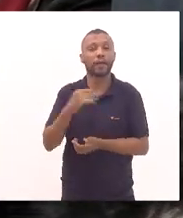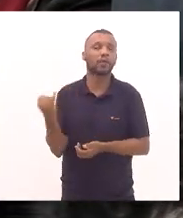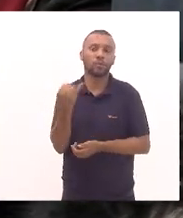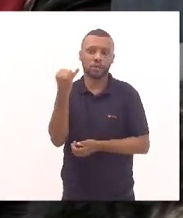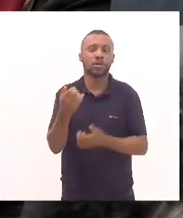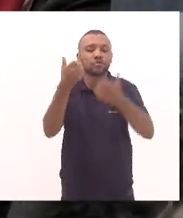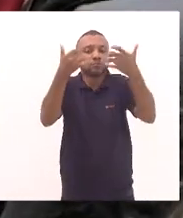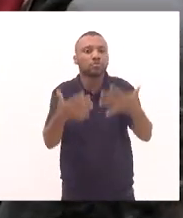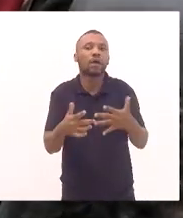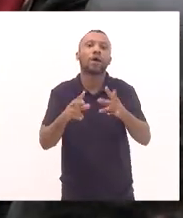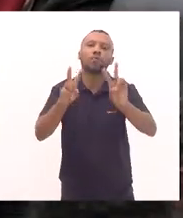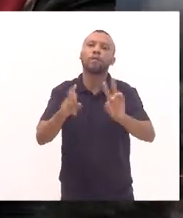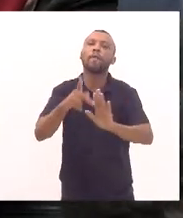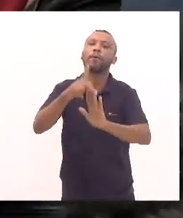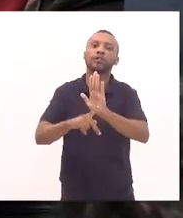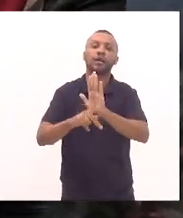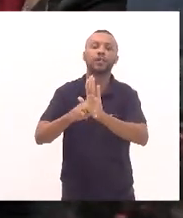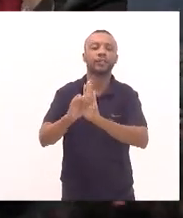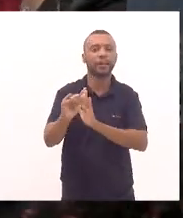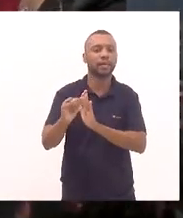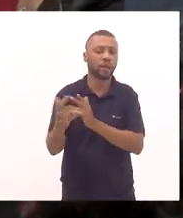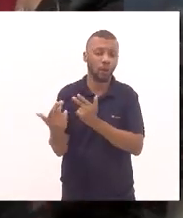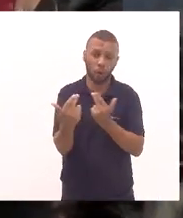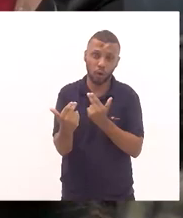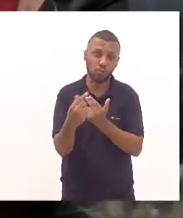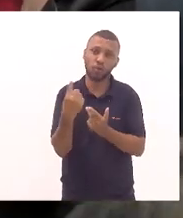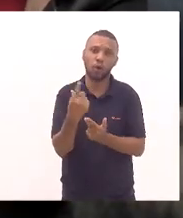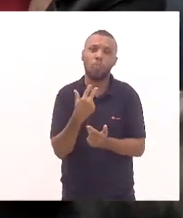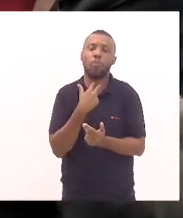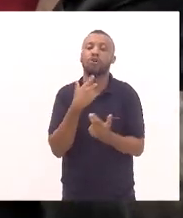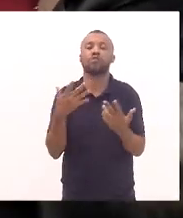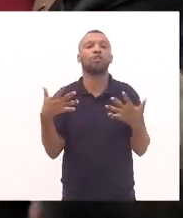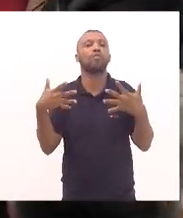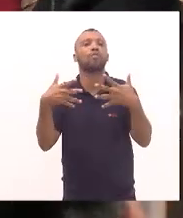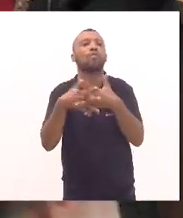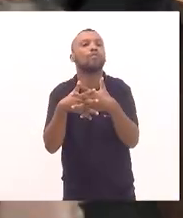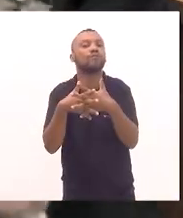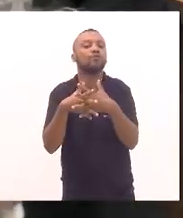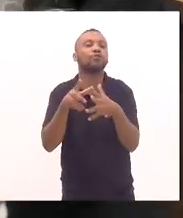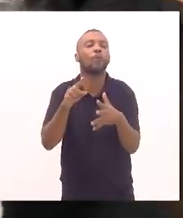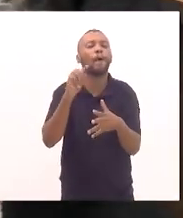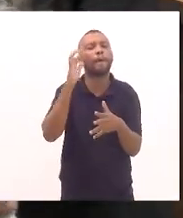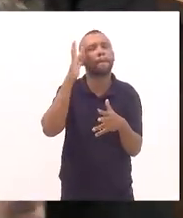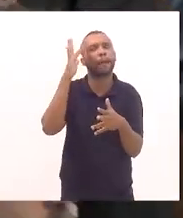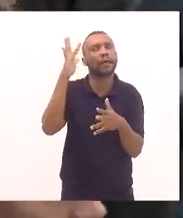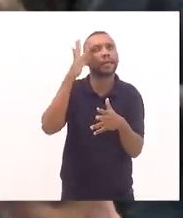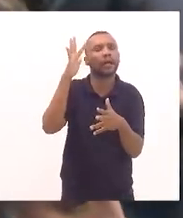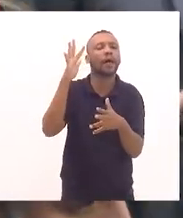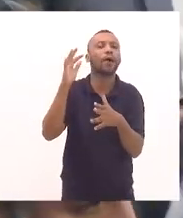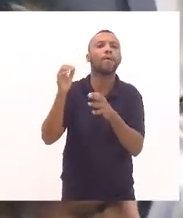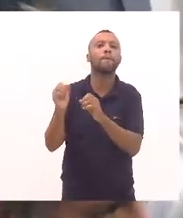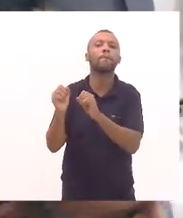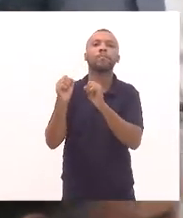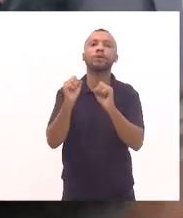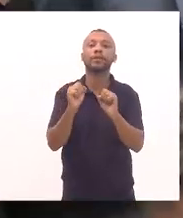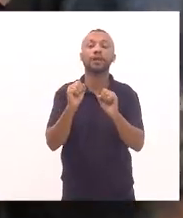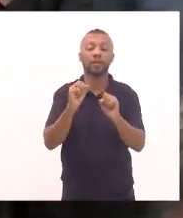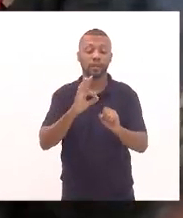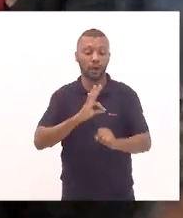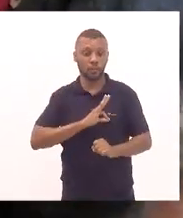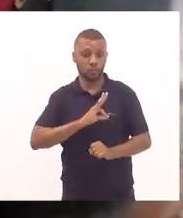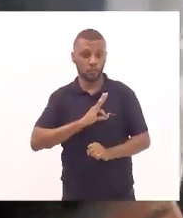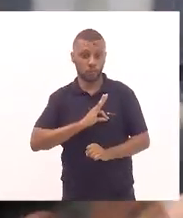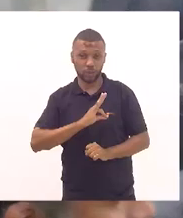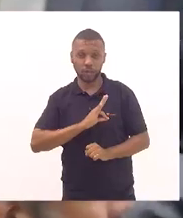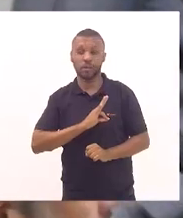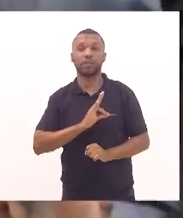como esse, a gente não pode confundir um pensar, um poder da polícia, ao